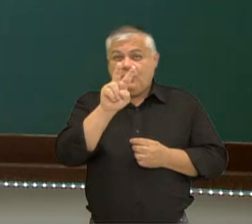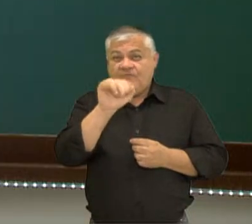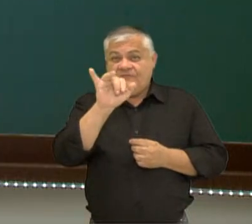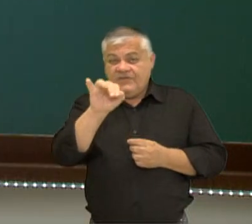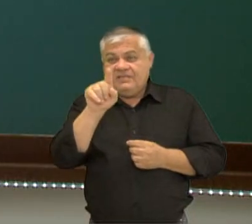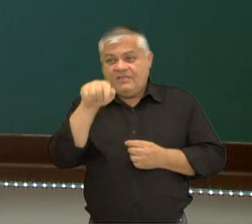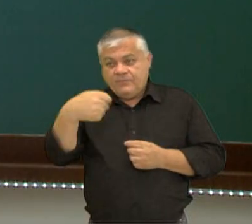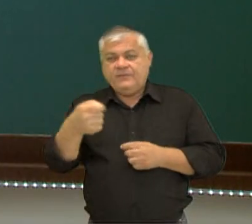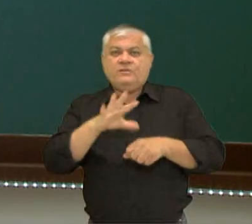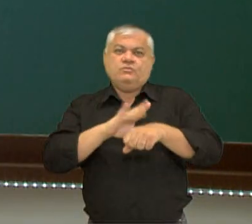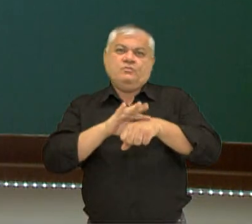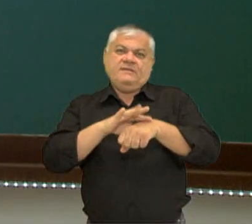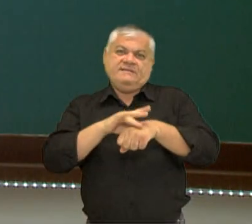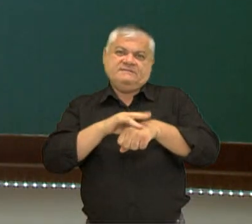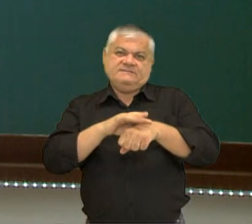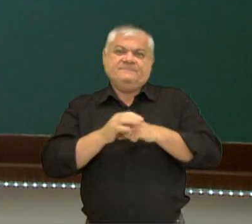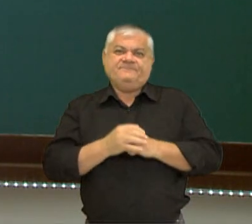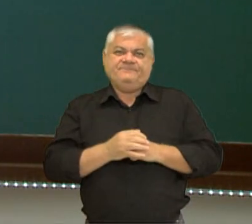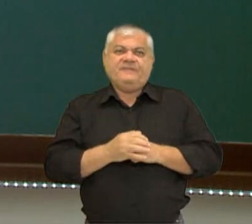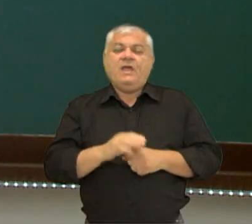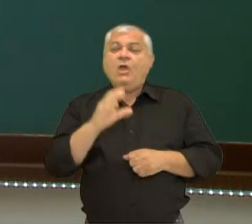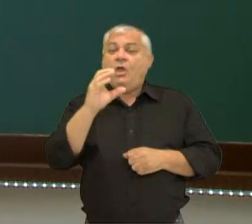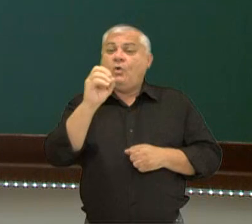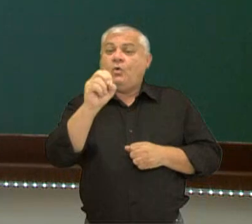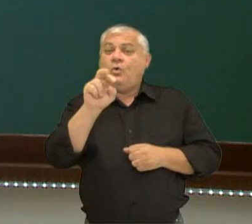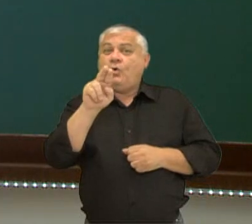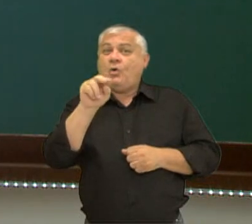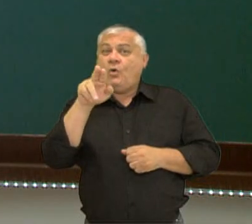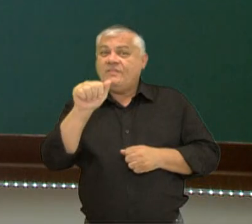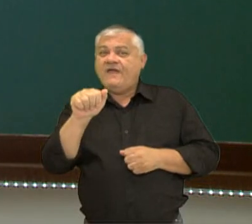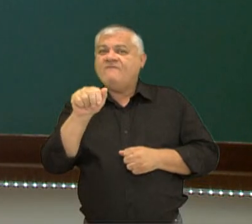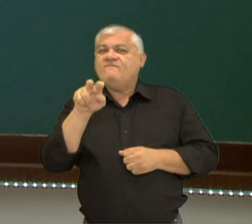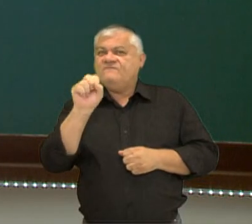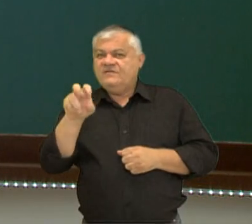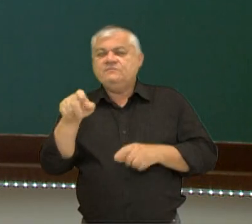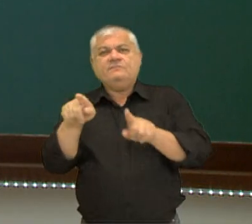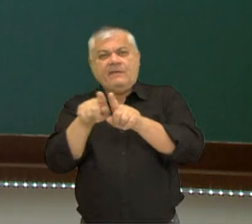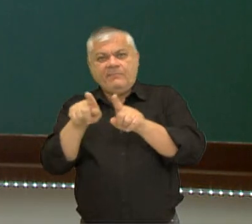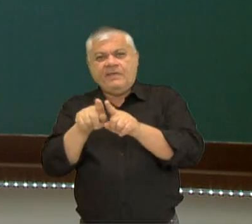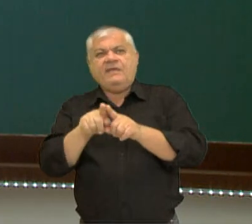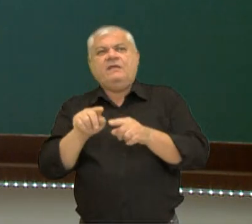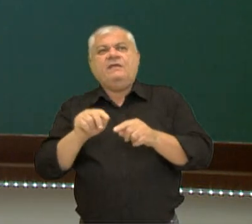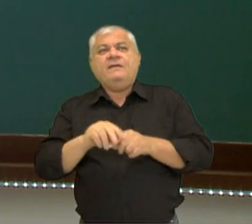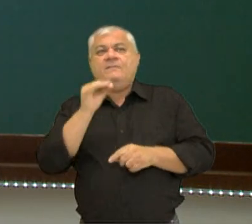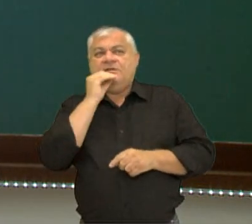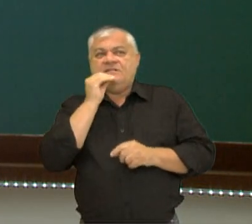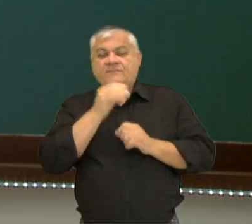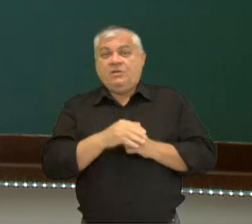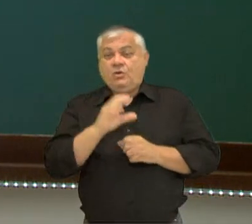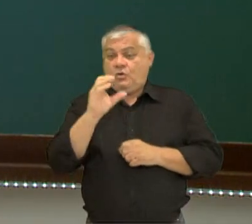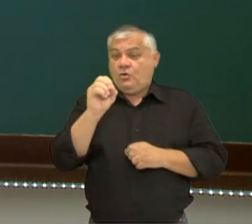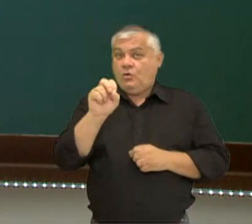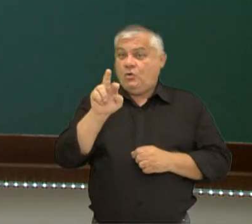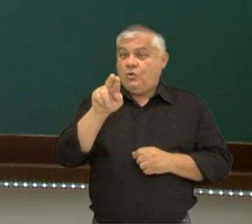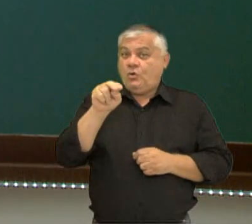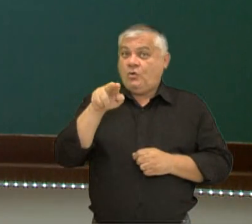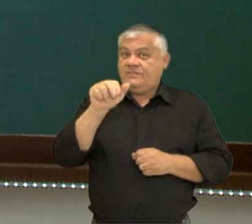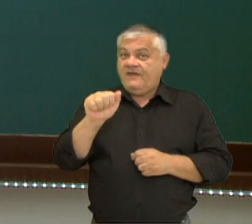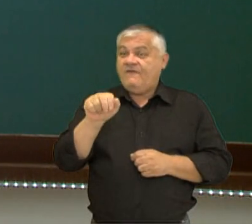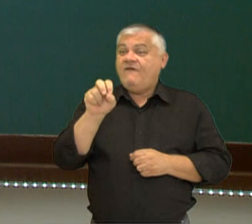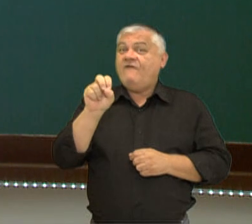E coronavírus também. Olha só, são muitos nomes, mas a diferença é essa, é bem simples. Coronavírus é um